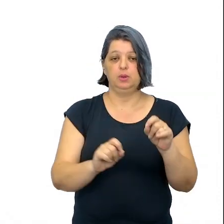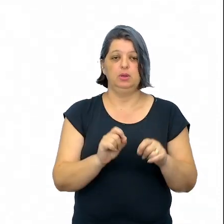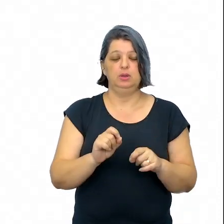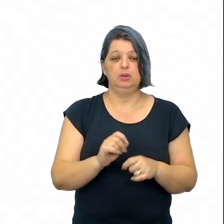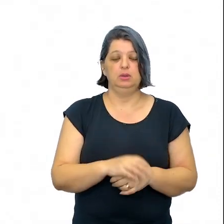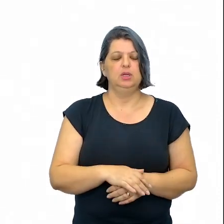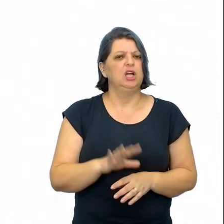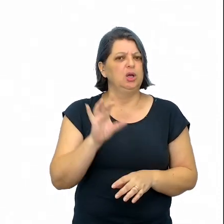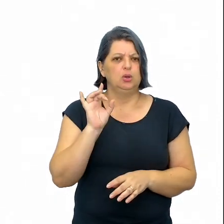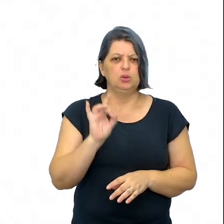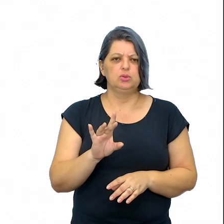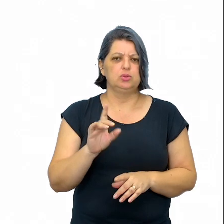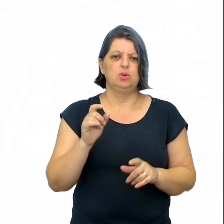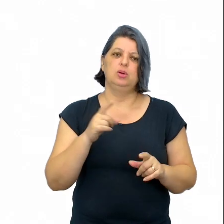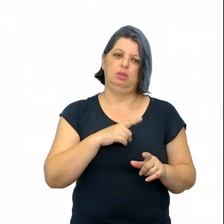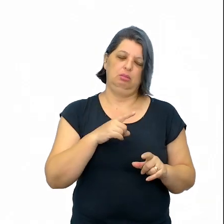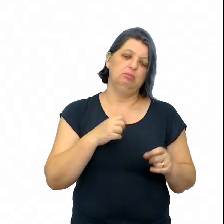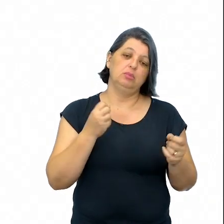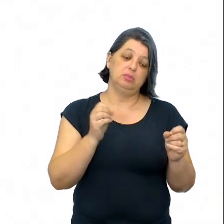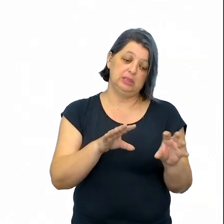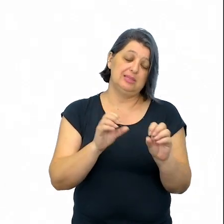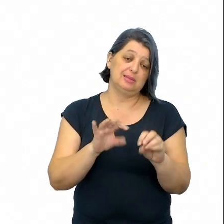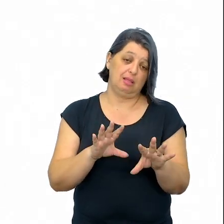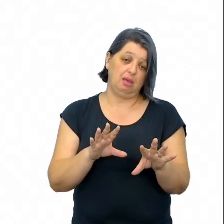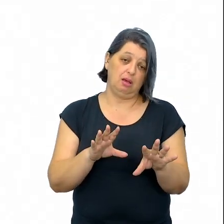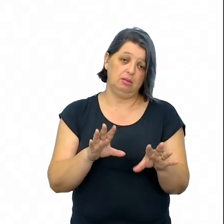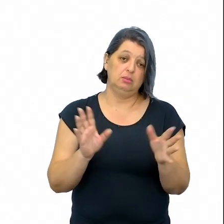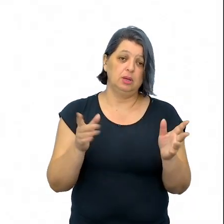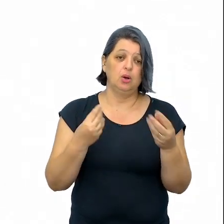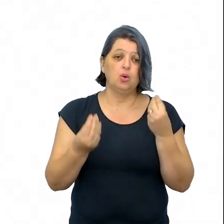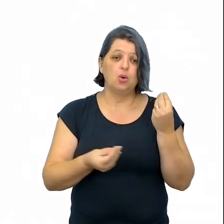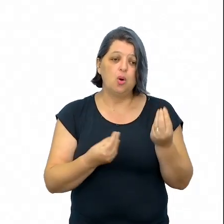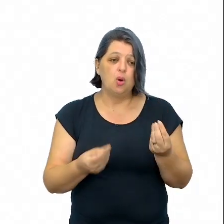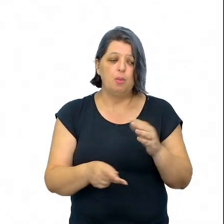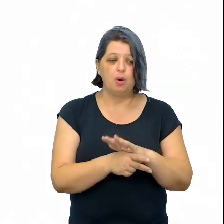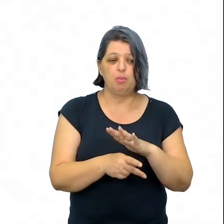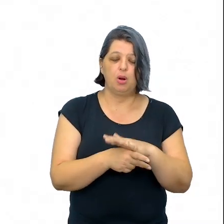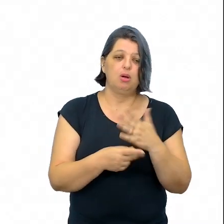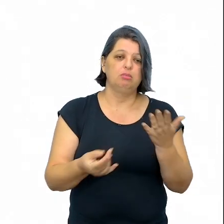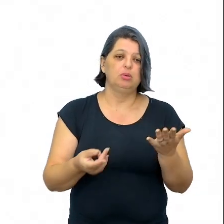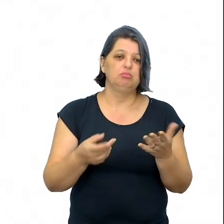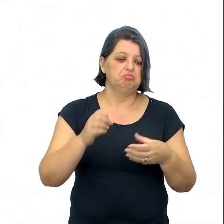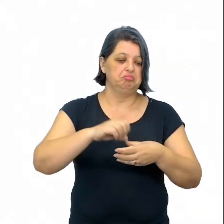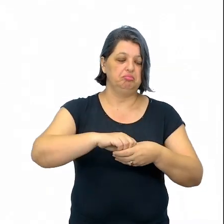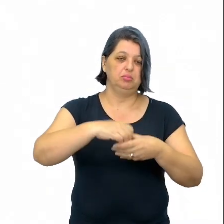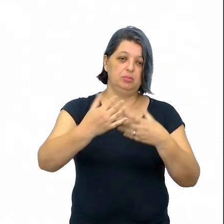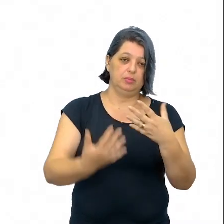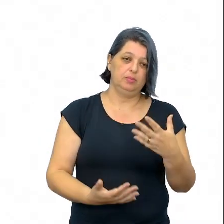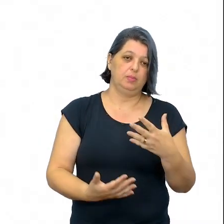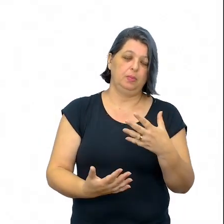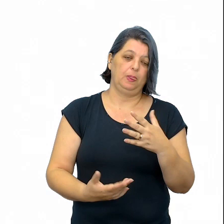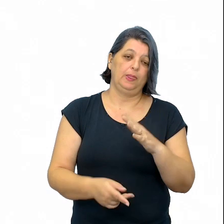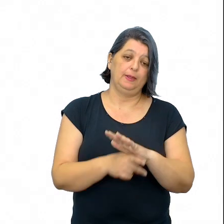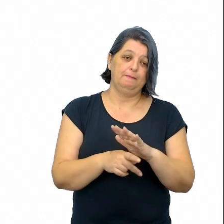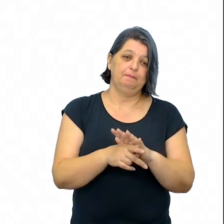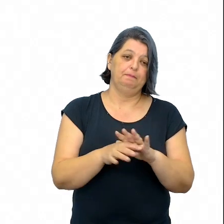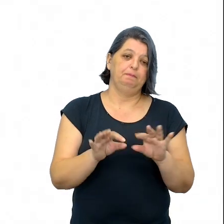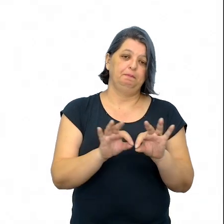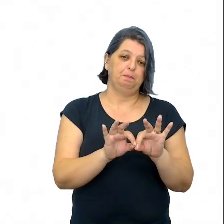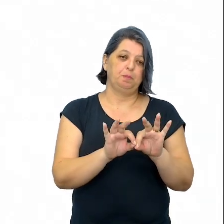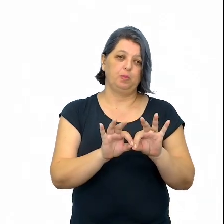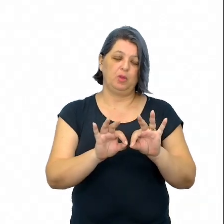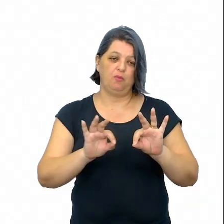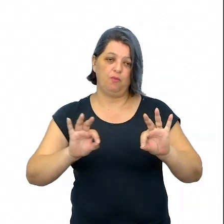somente aquilo que vai ser ensinado, mas como ele vai ser ensinado naquele currículo, ou seja, tanto na forma vertical como na